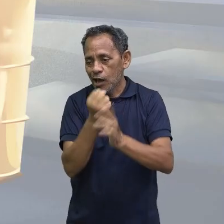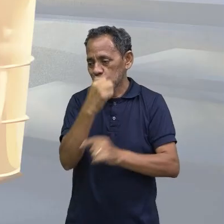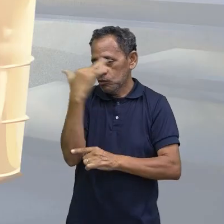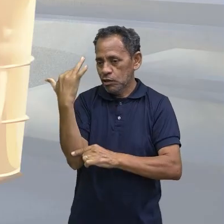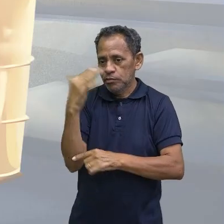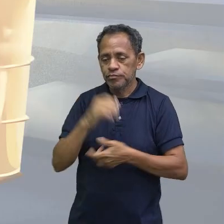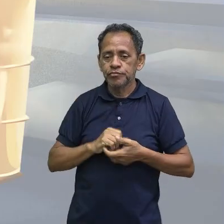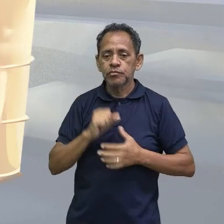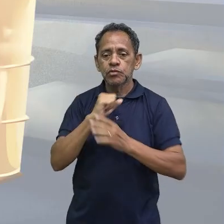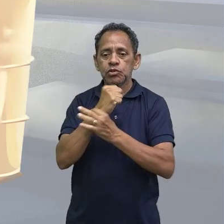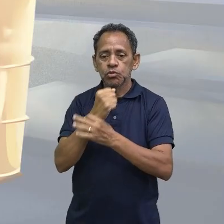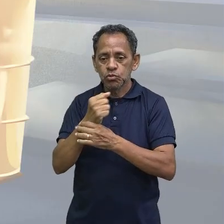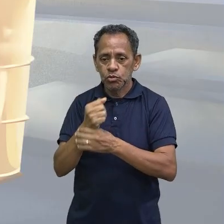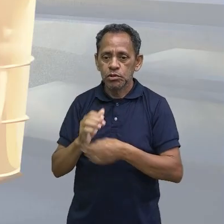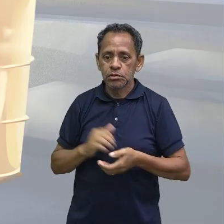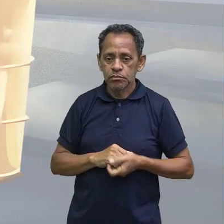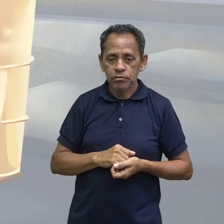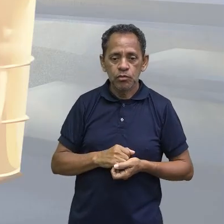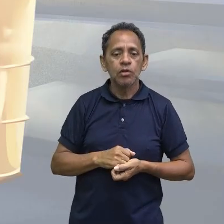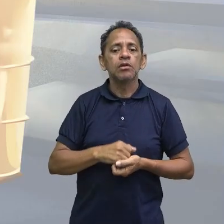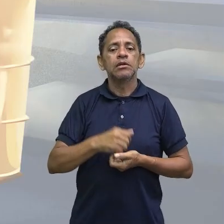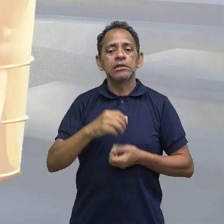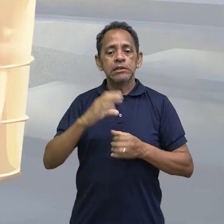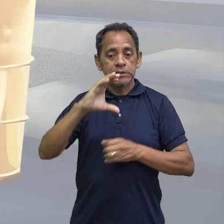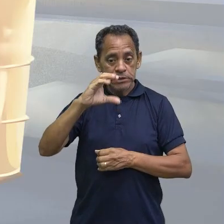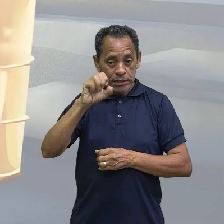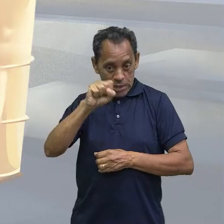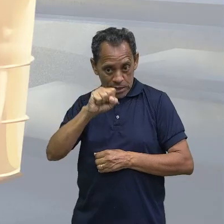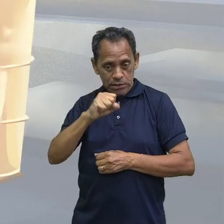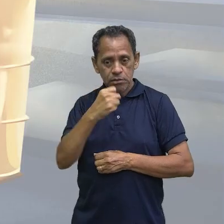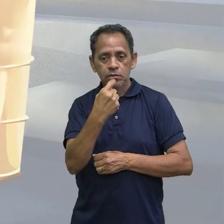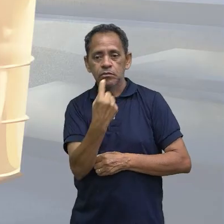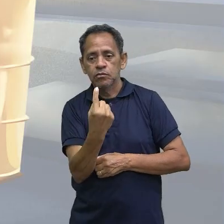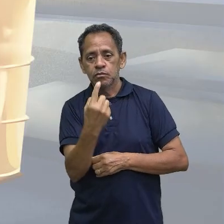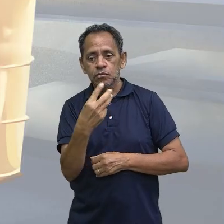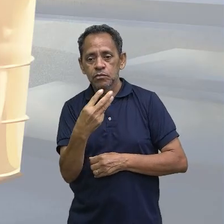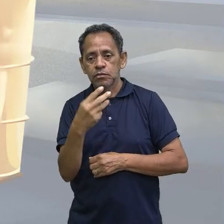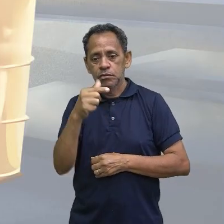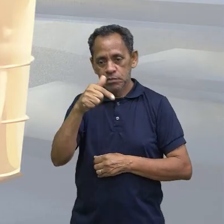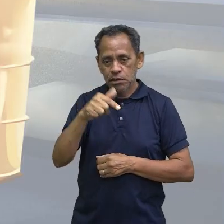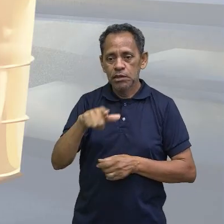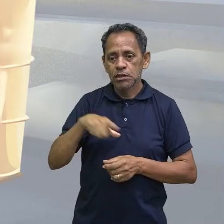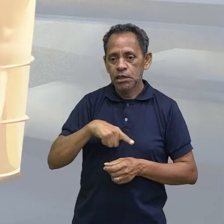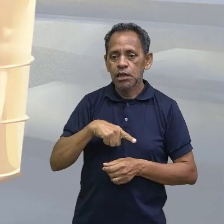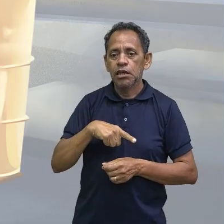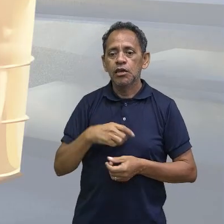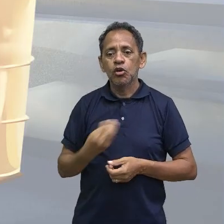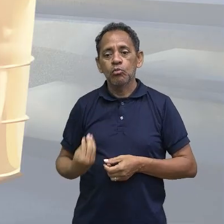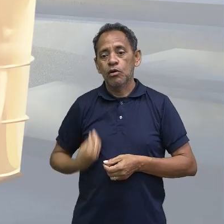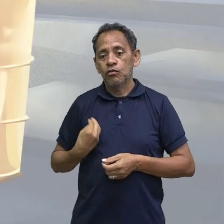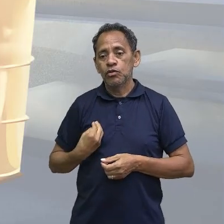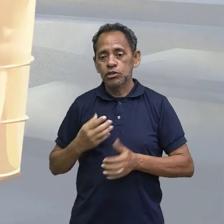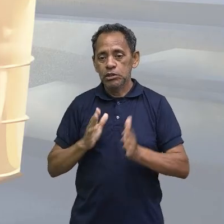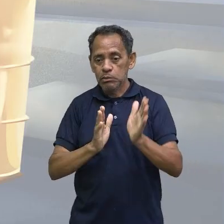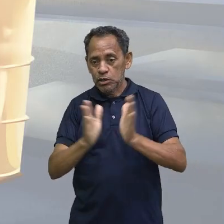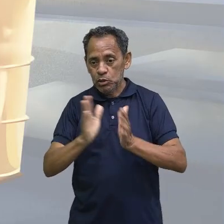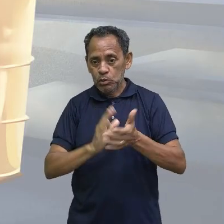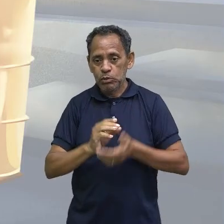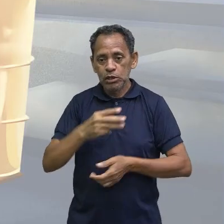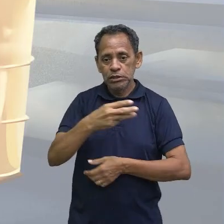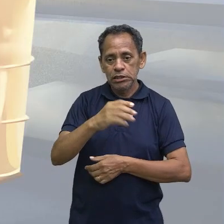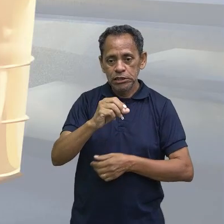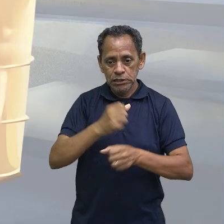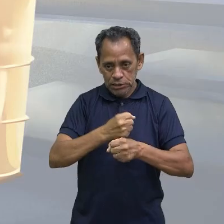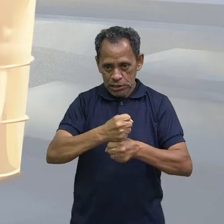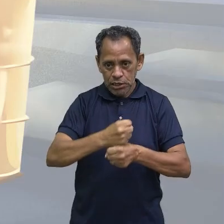né? O Césio-137, como eu já falei anteriormente, ele tem uma meia-vida de 30 anos, o que significa que a cada